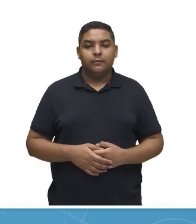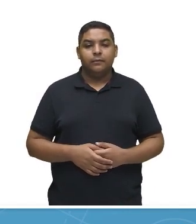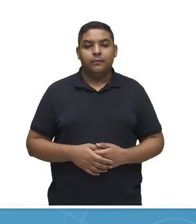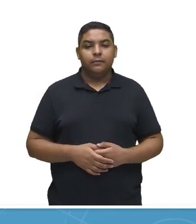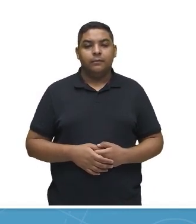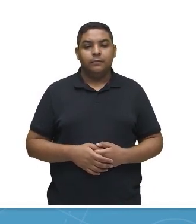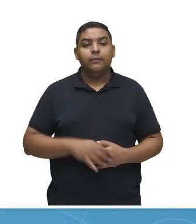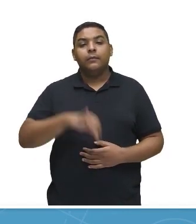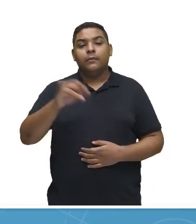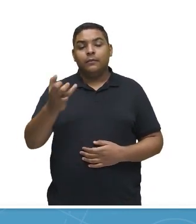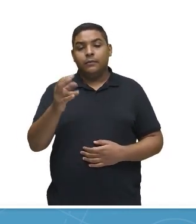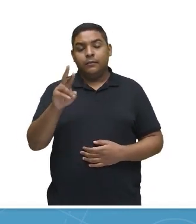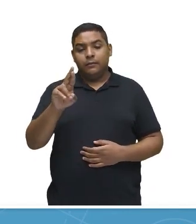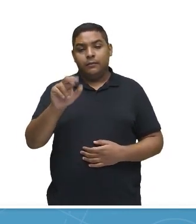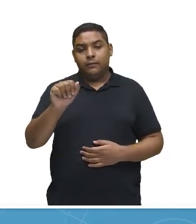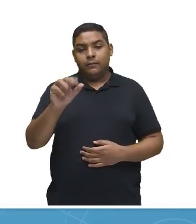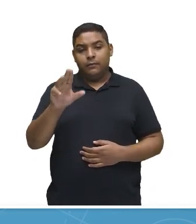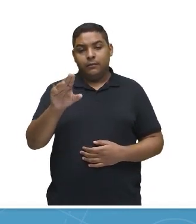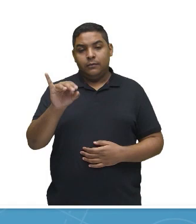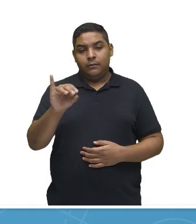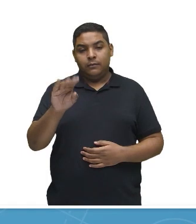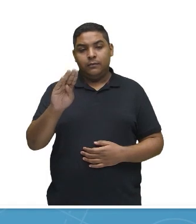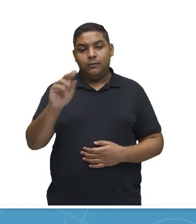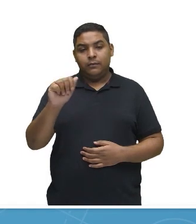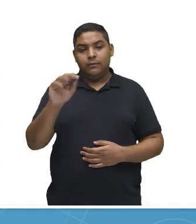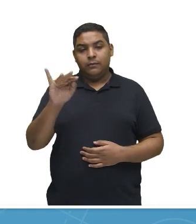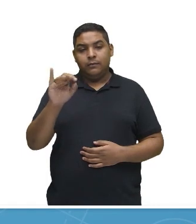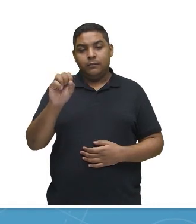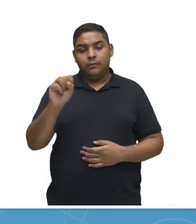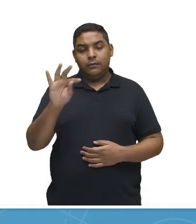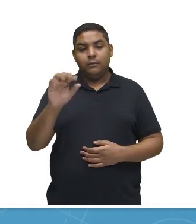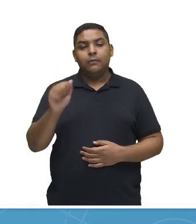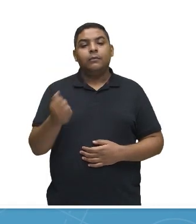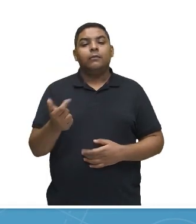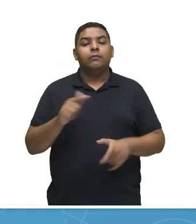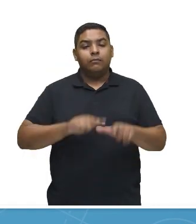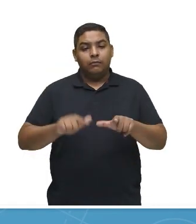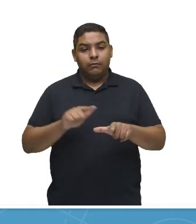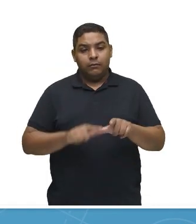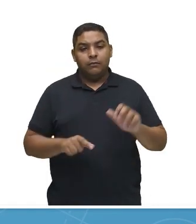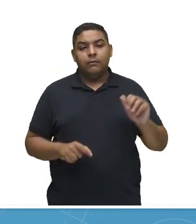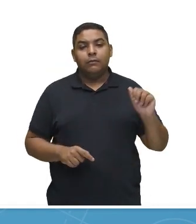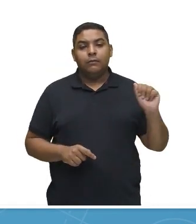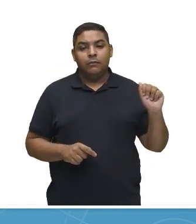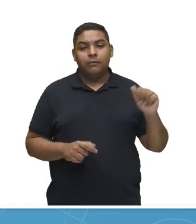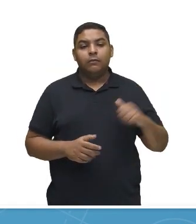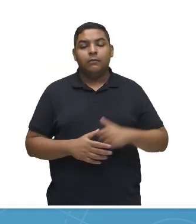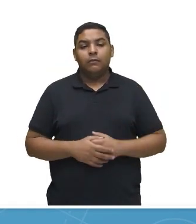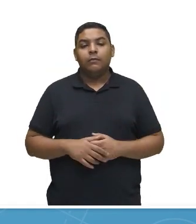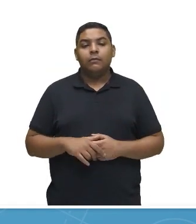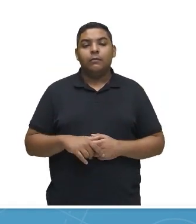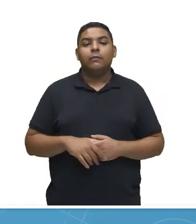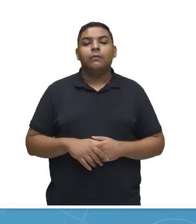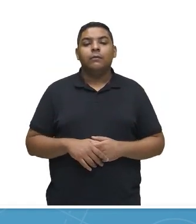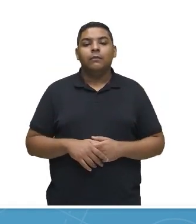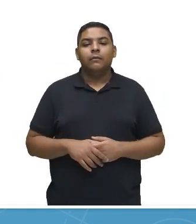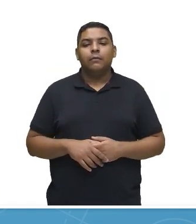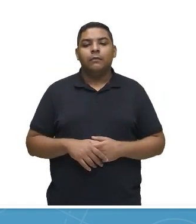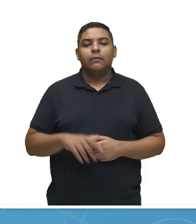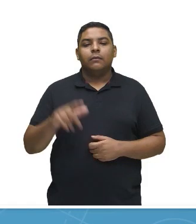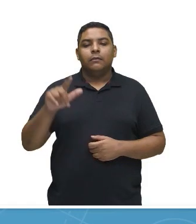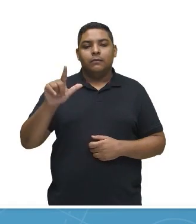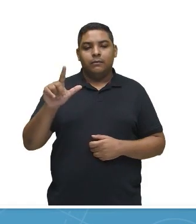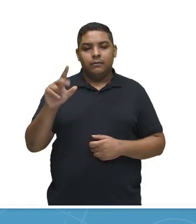O Juraci Batista colocou letra A. Na verdade, a Lourdes, da Escola Juraci Batista,